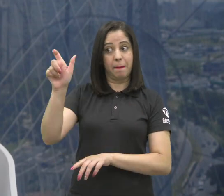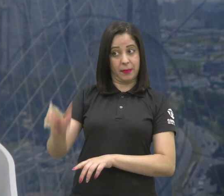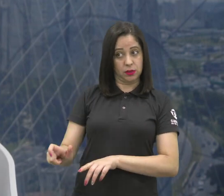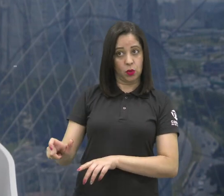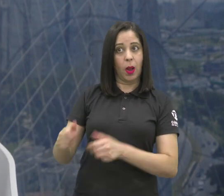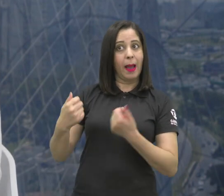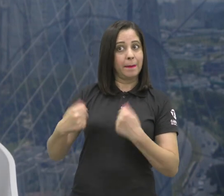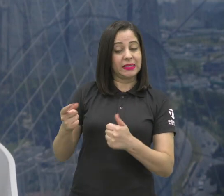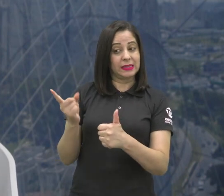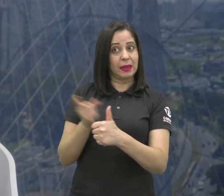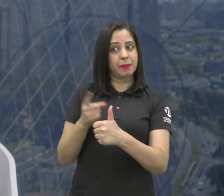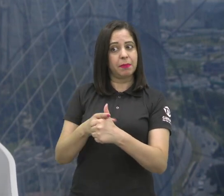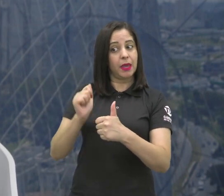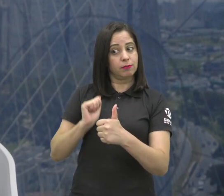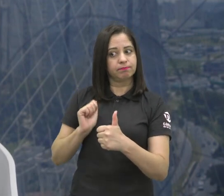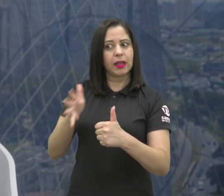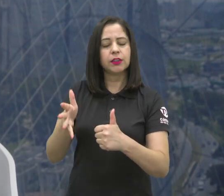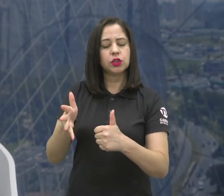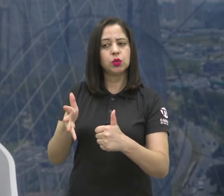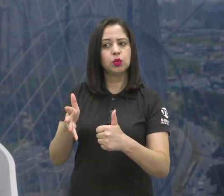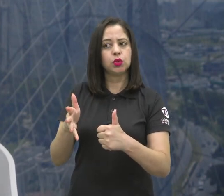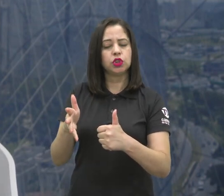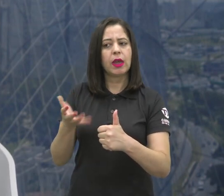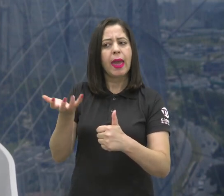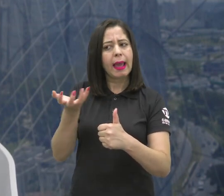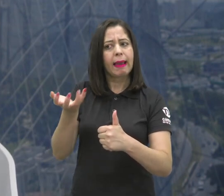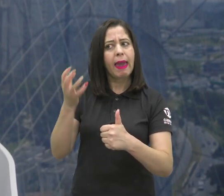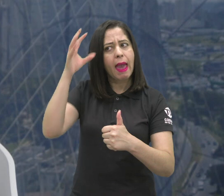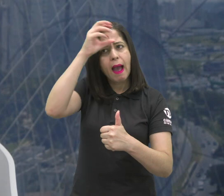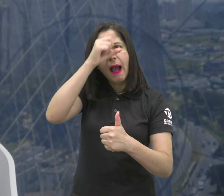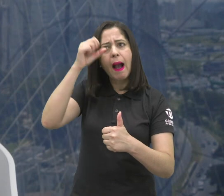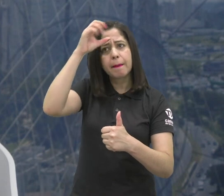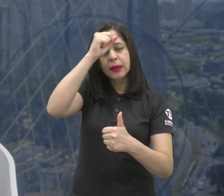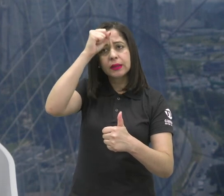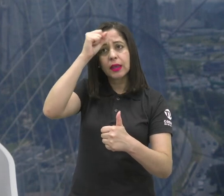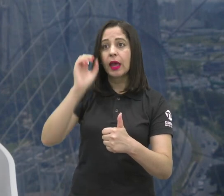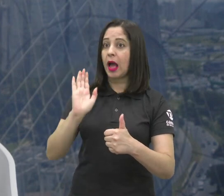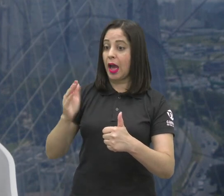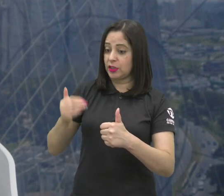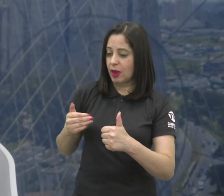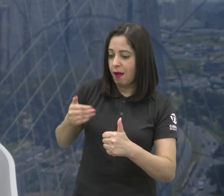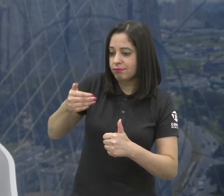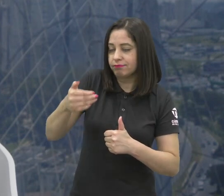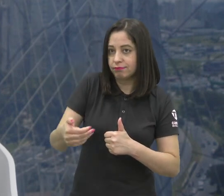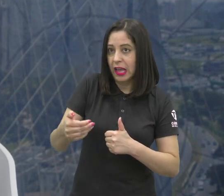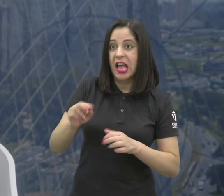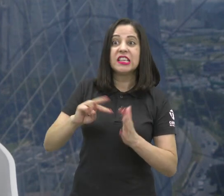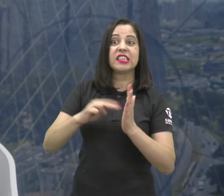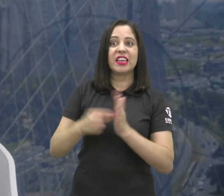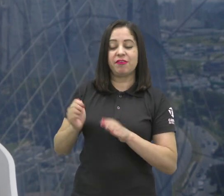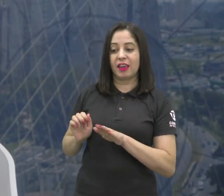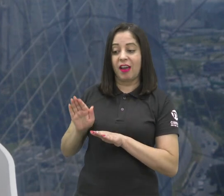de querer saber, né? Se você tem esse interesse de entender, já é um caminho imenso trilhado, né? Porque aí você